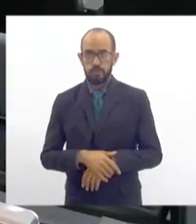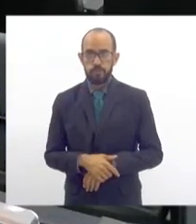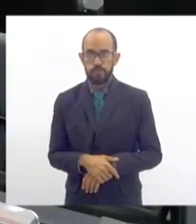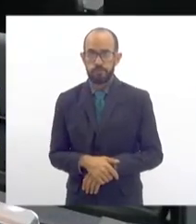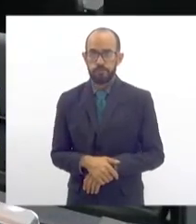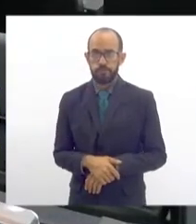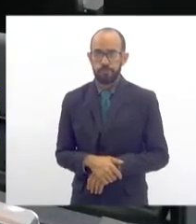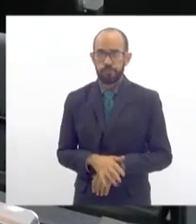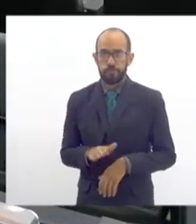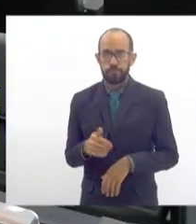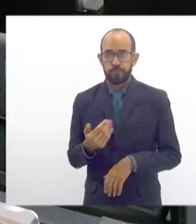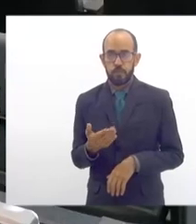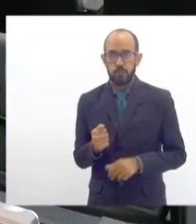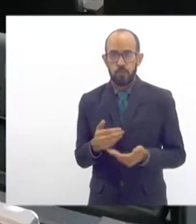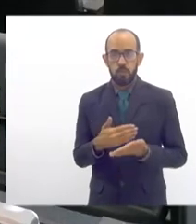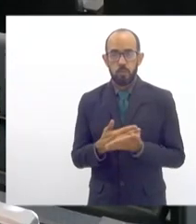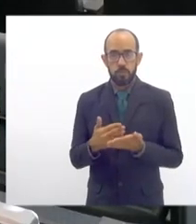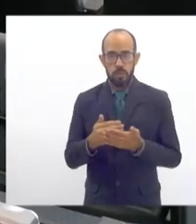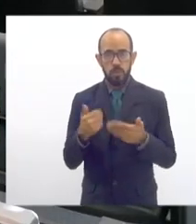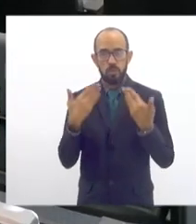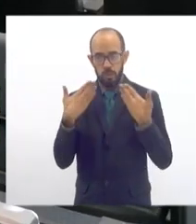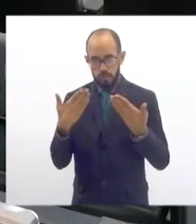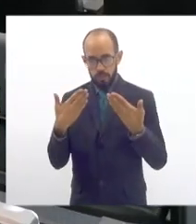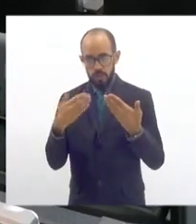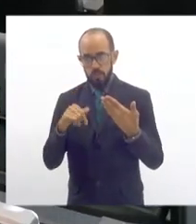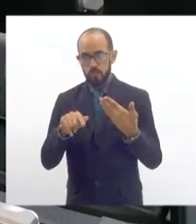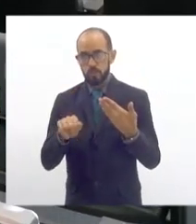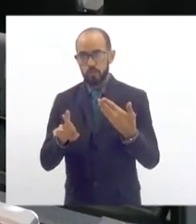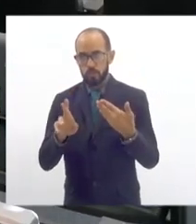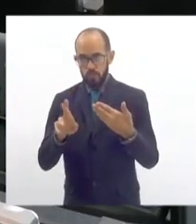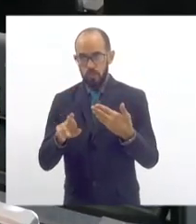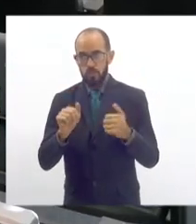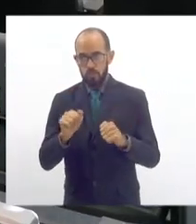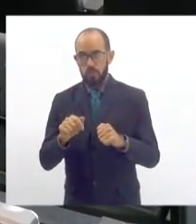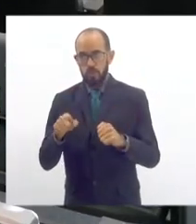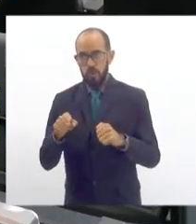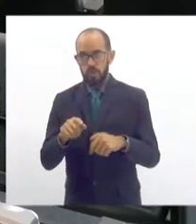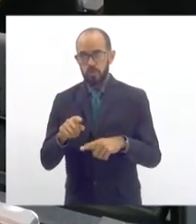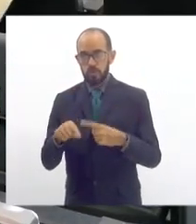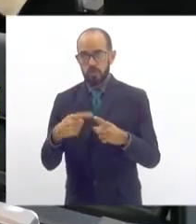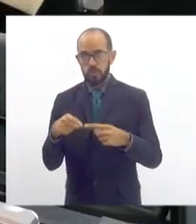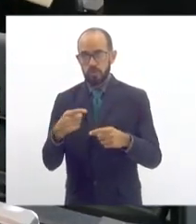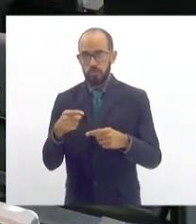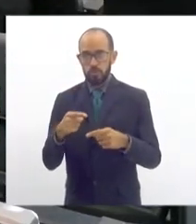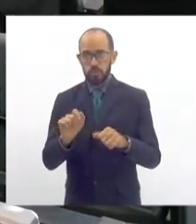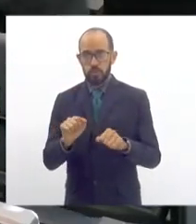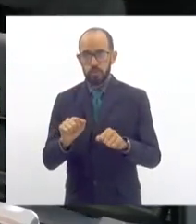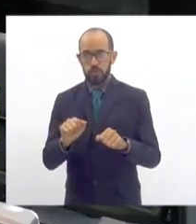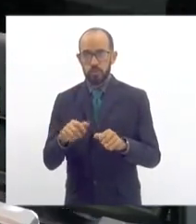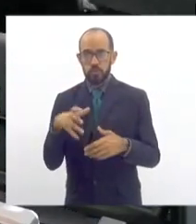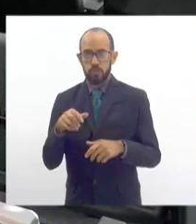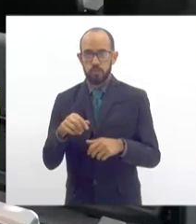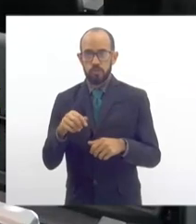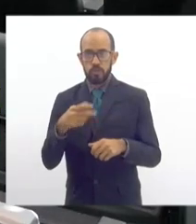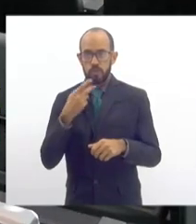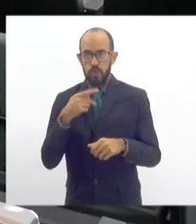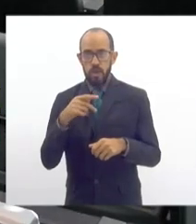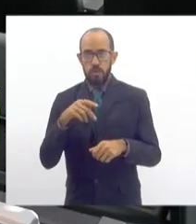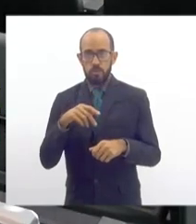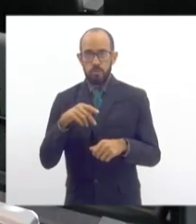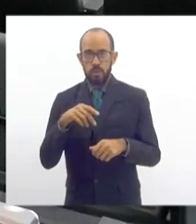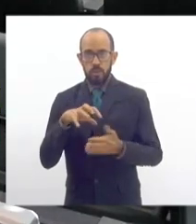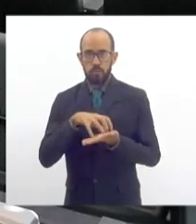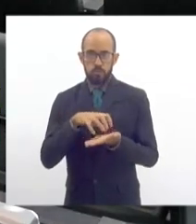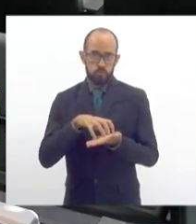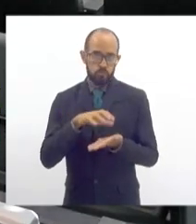Vamos começar com a apresentação, então, do Igor. Vamos lá? Aí depois a gente passa a palavra para o órgão fazer uma fala global também.